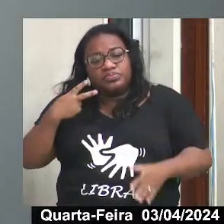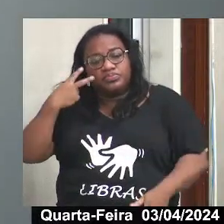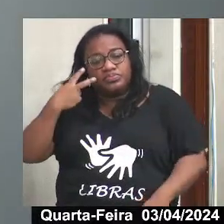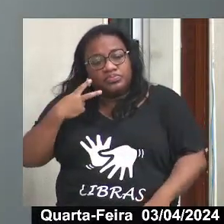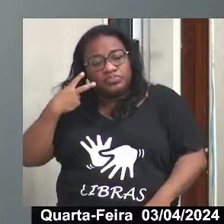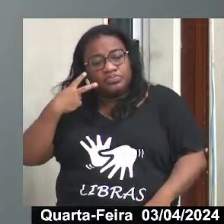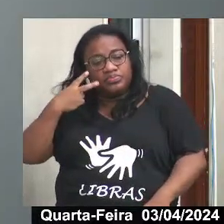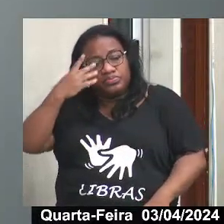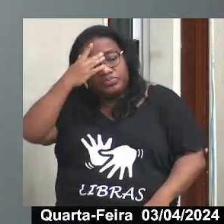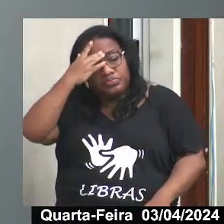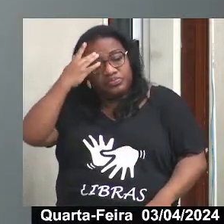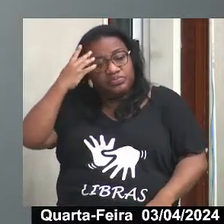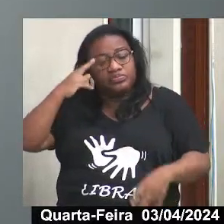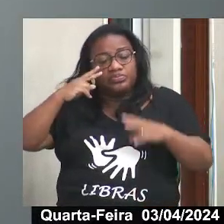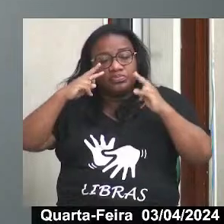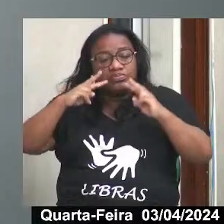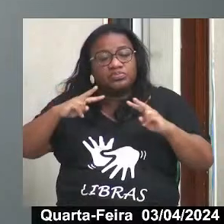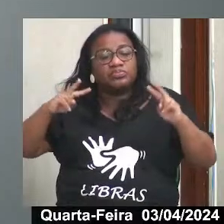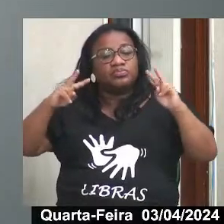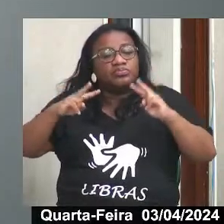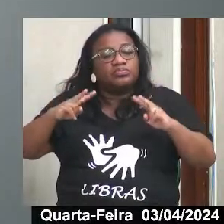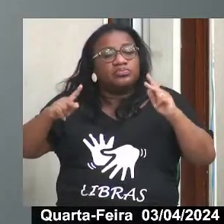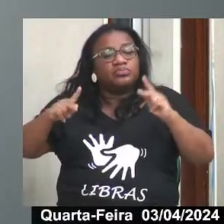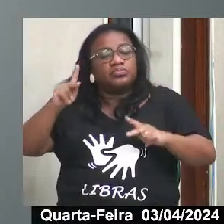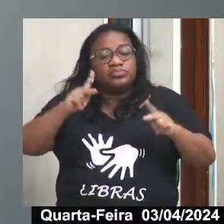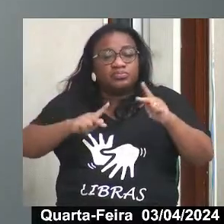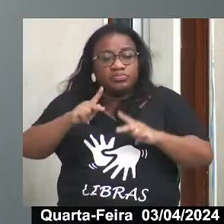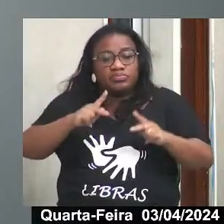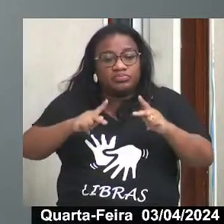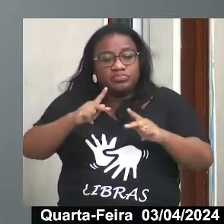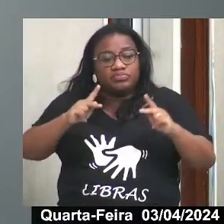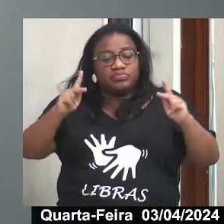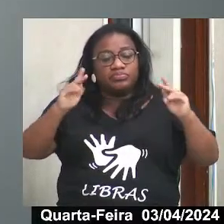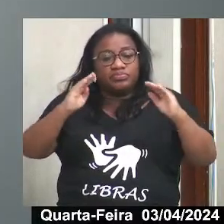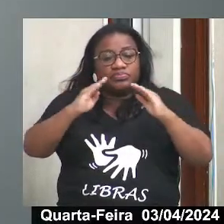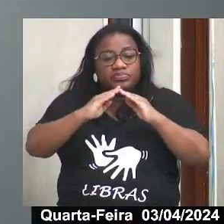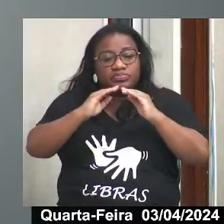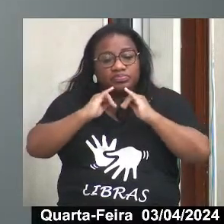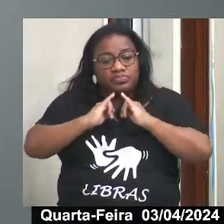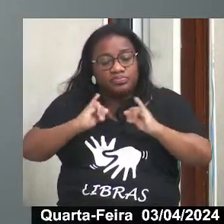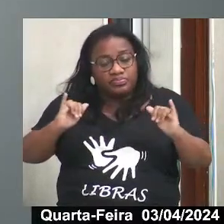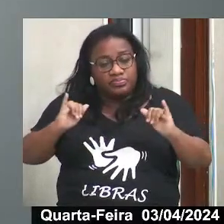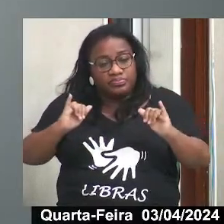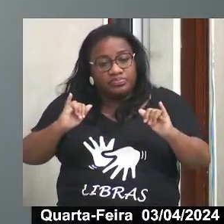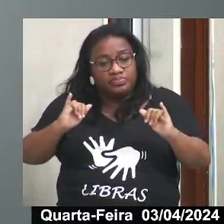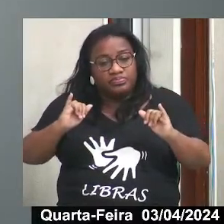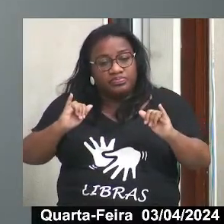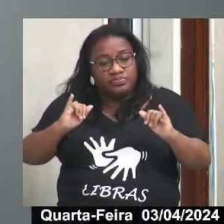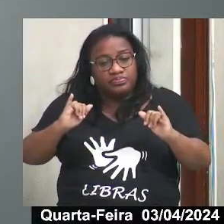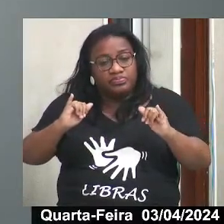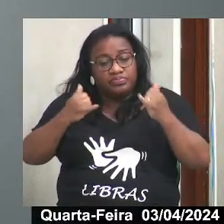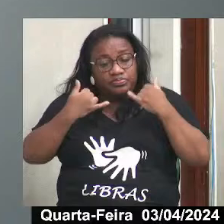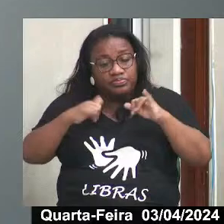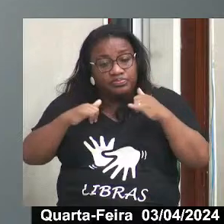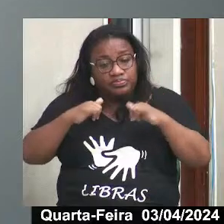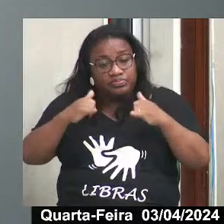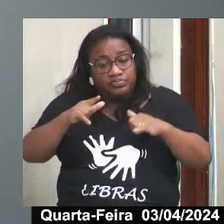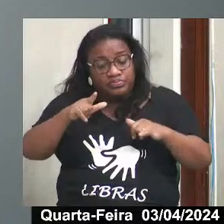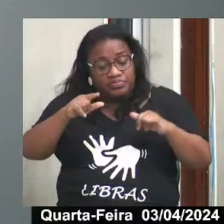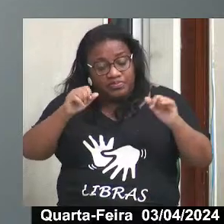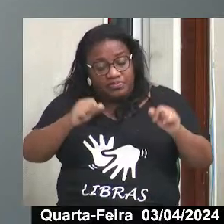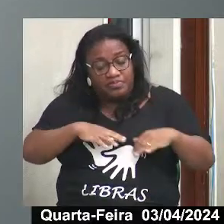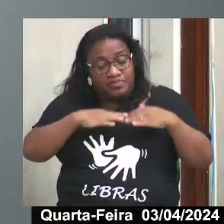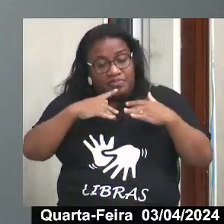vereadores, público que nos assiste, população que está em casa, eu vou trazer uma informação aqui que vai encher